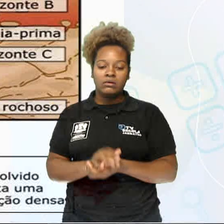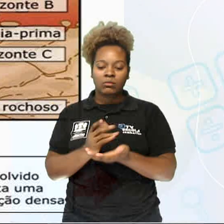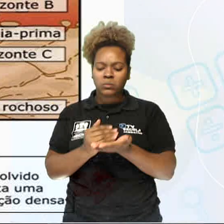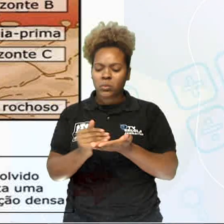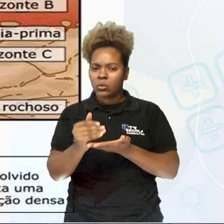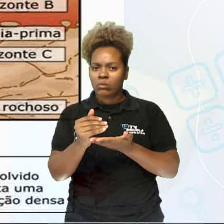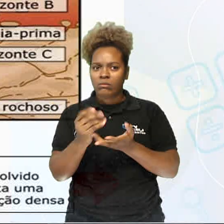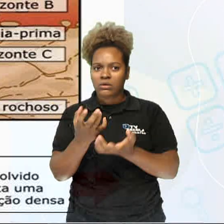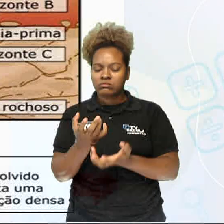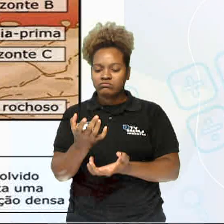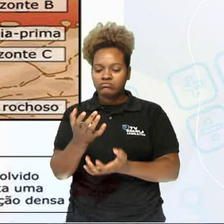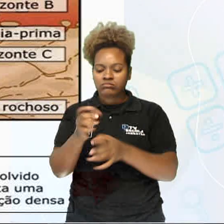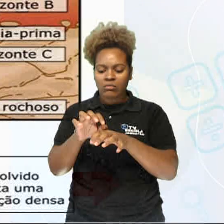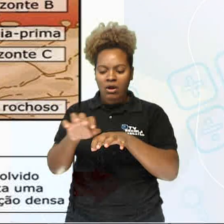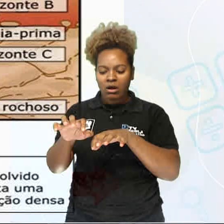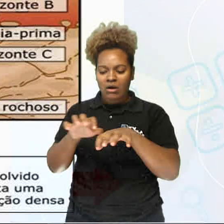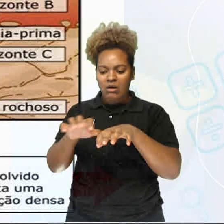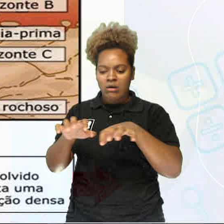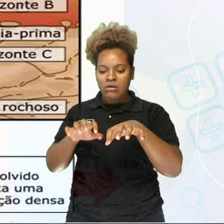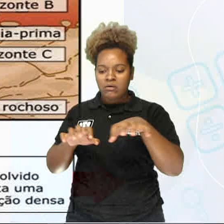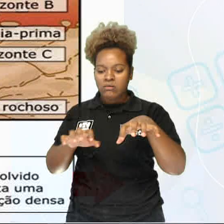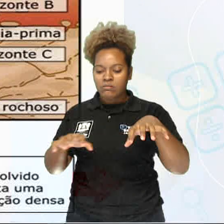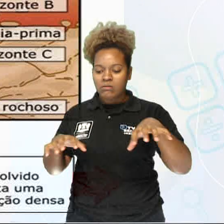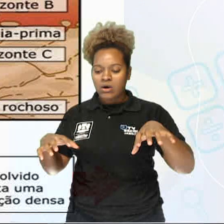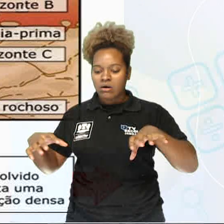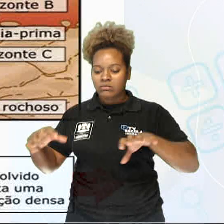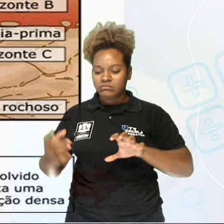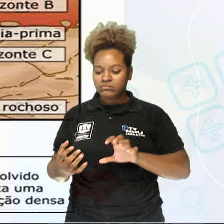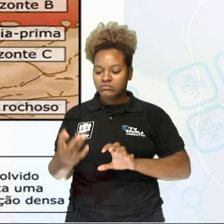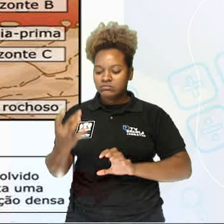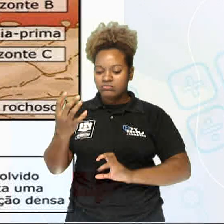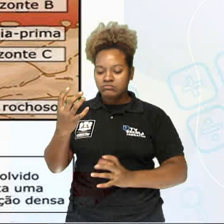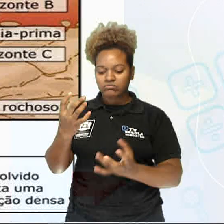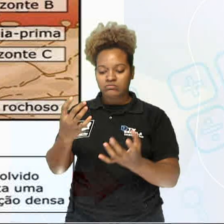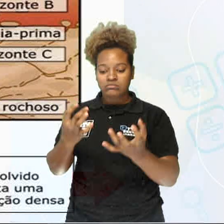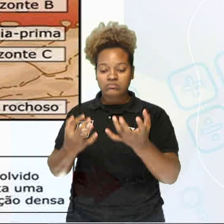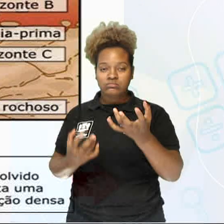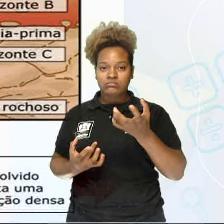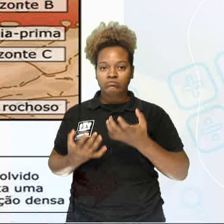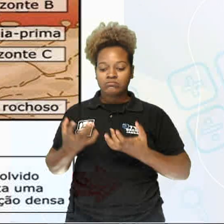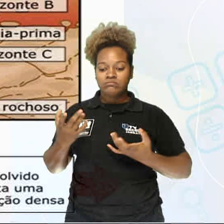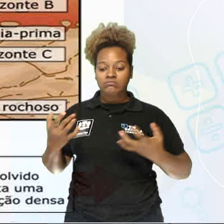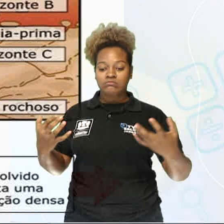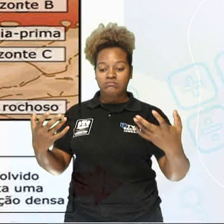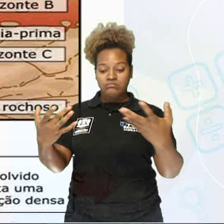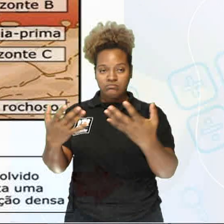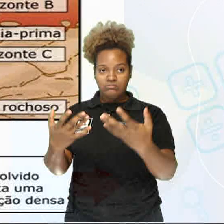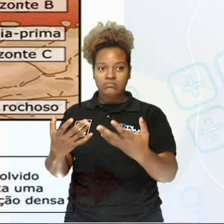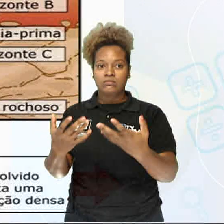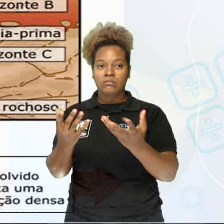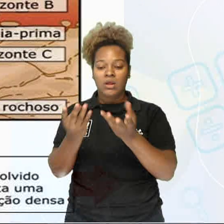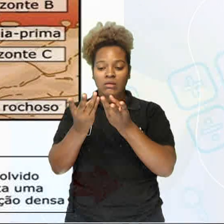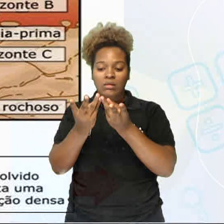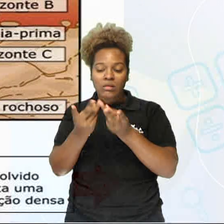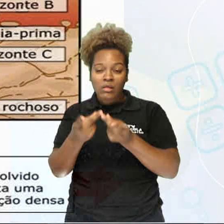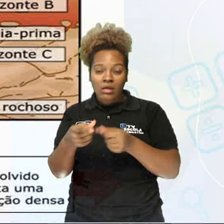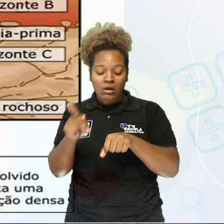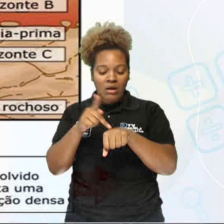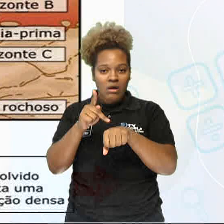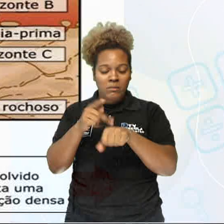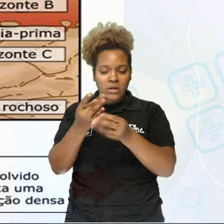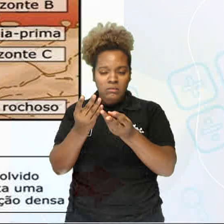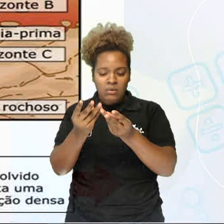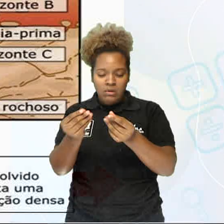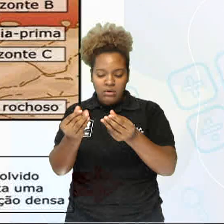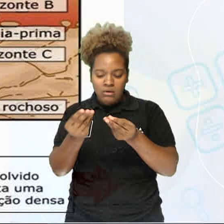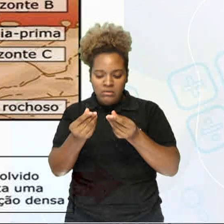começa a abrir espaços entre a rocha principal, tornando ela mais fragmentada. Quando